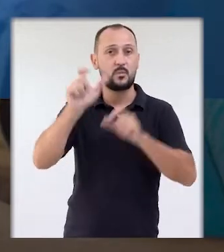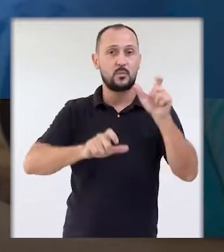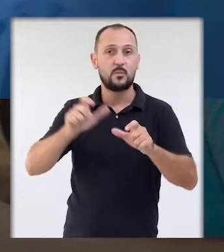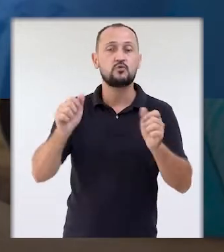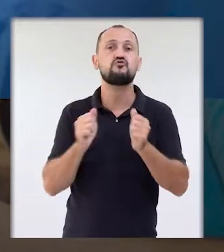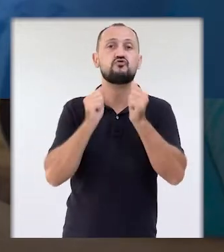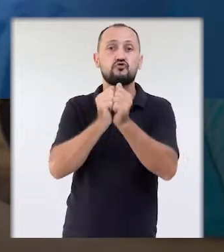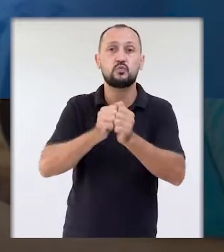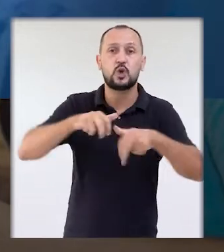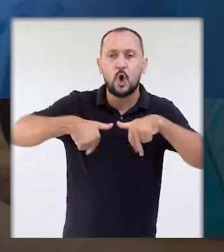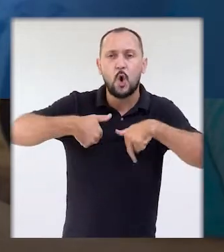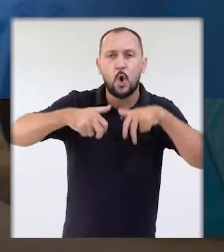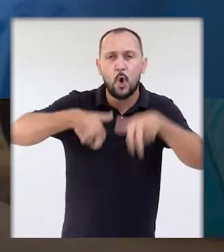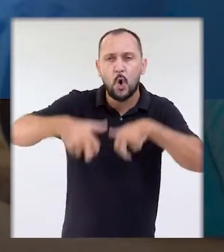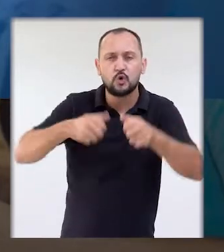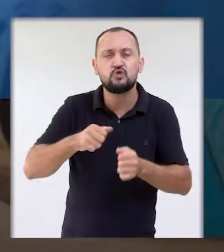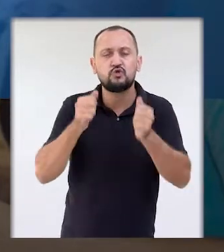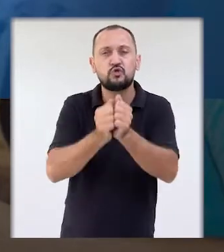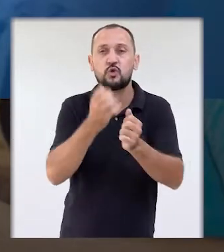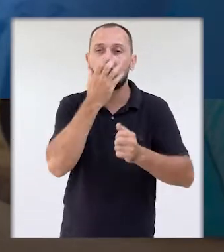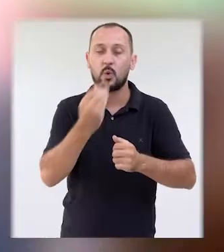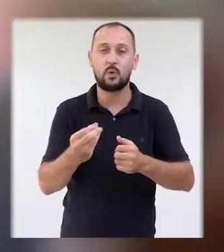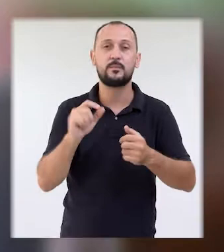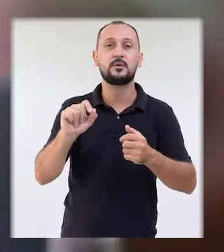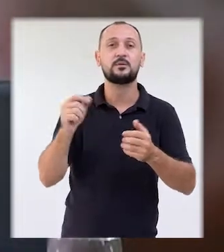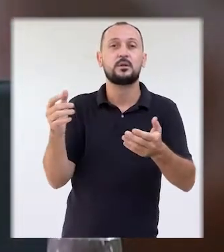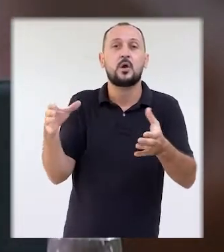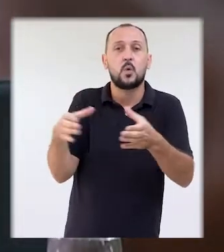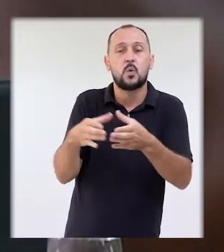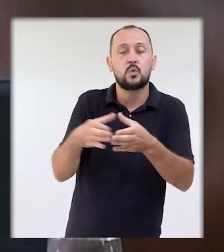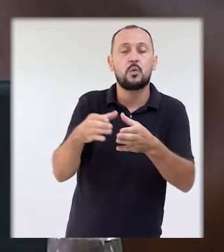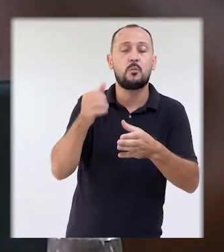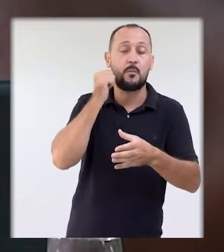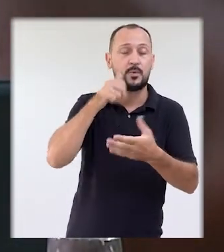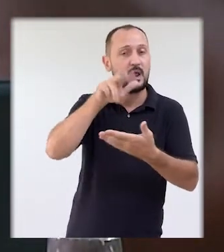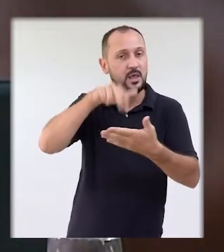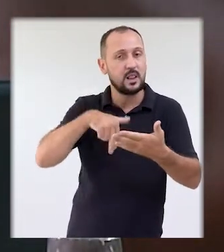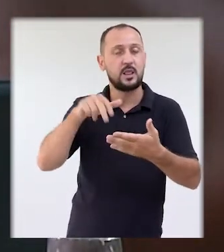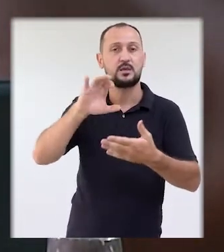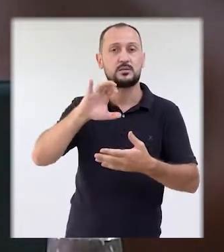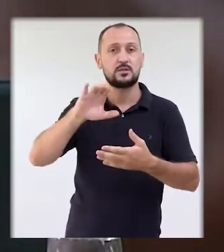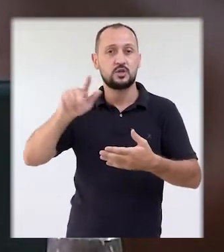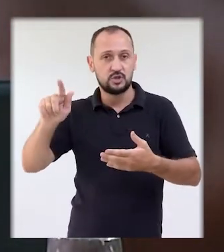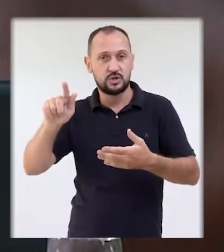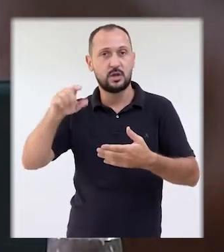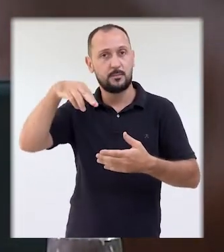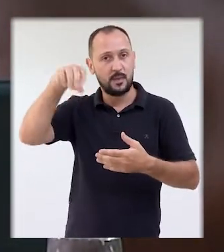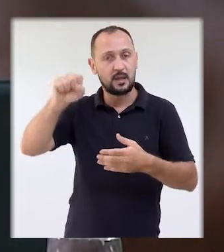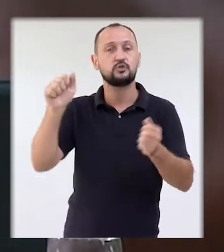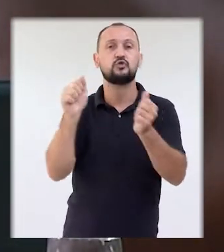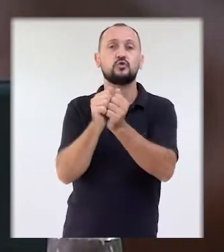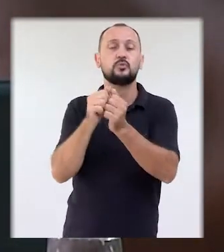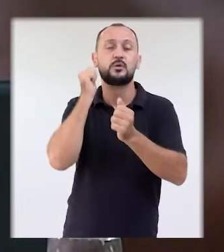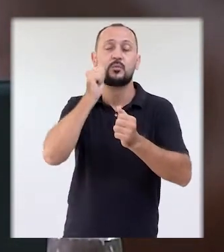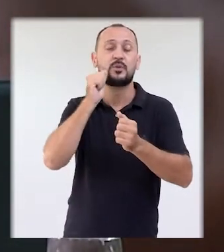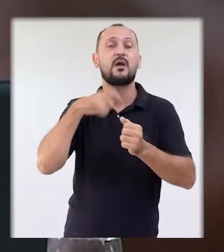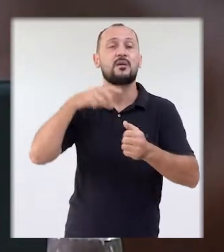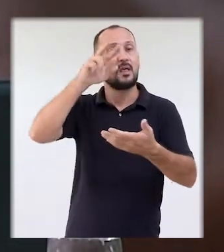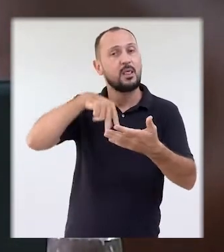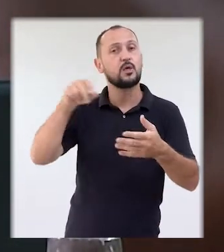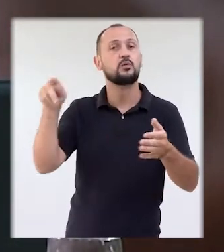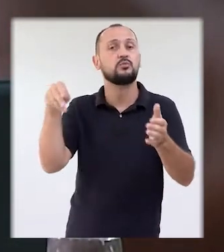estudos Mulheres que Correm com Lobos. Com reuniões mensais, o Grupo Leia Mulheres CGMS é fruto do projeto Leia Mulheres no